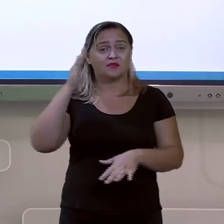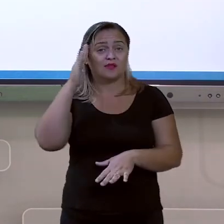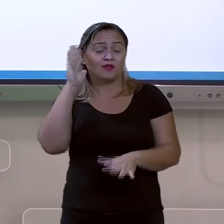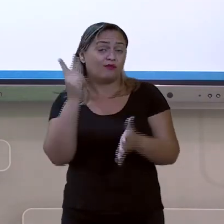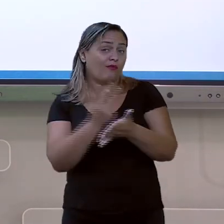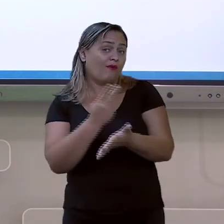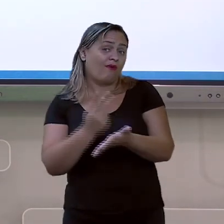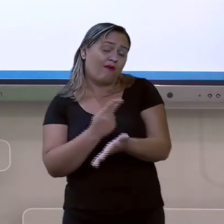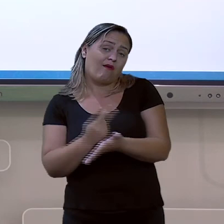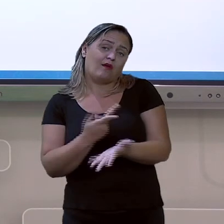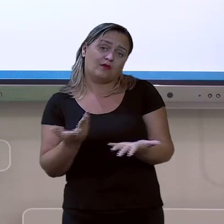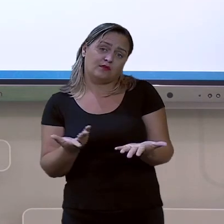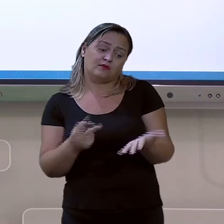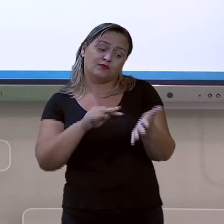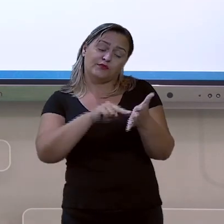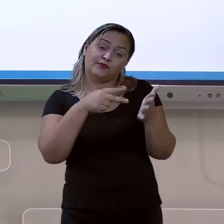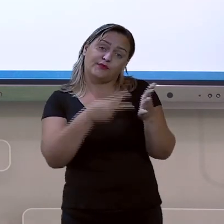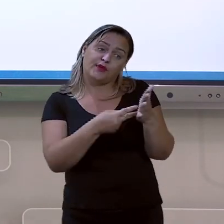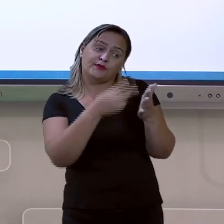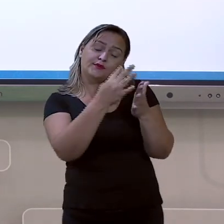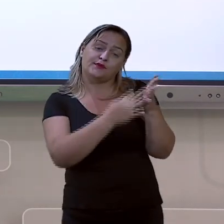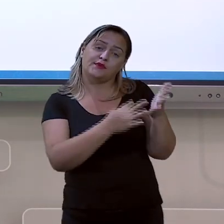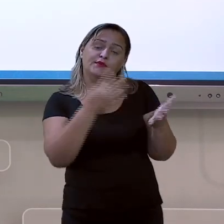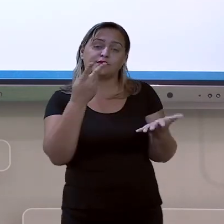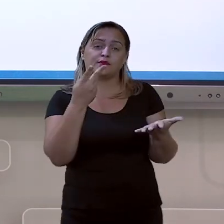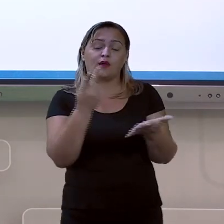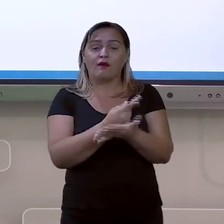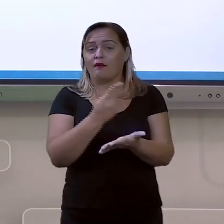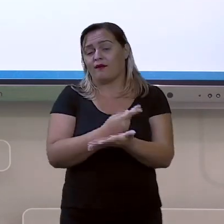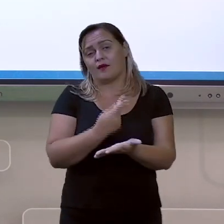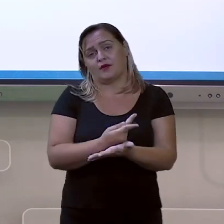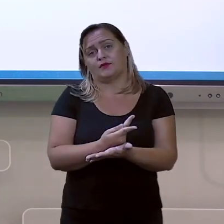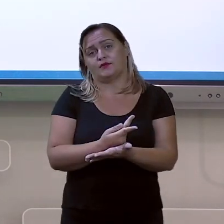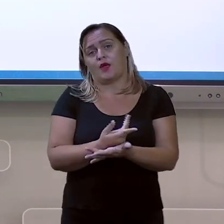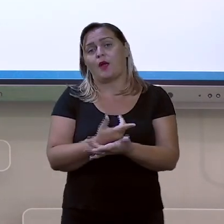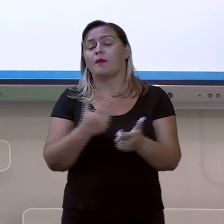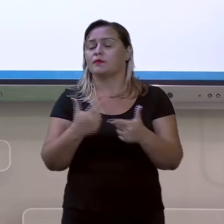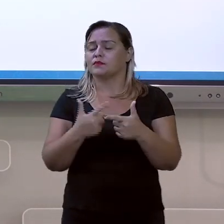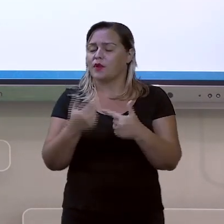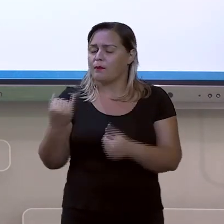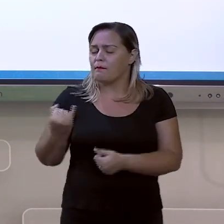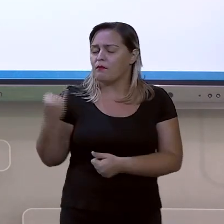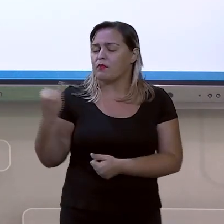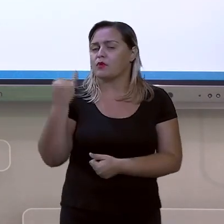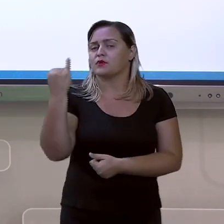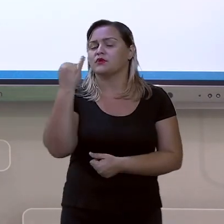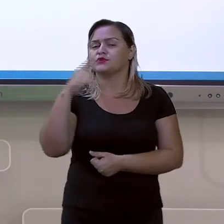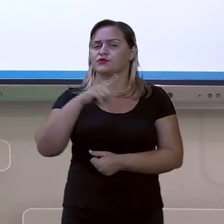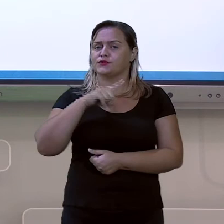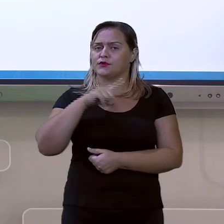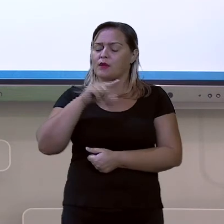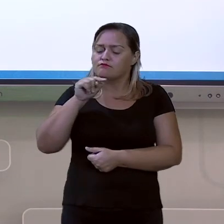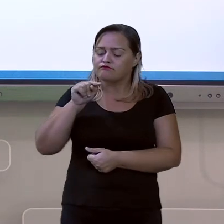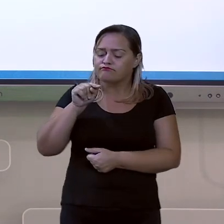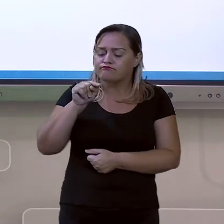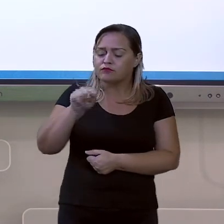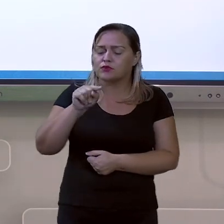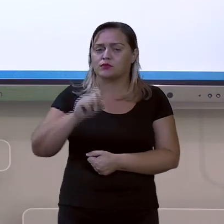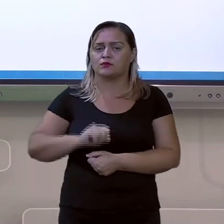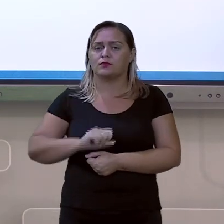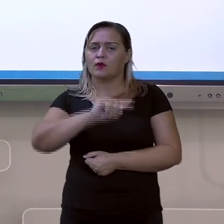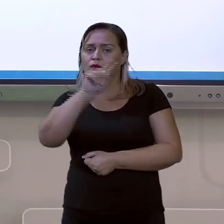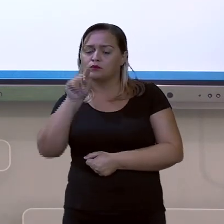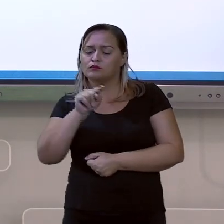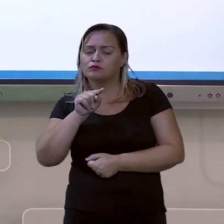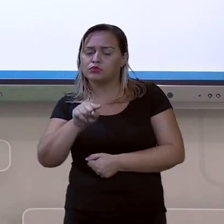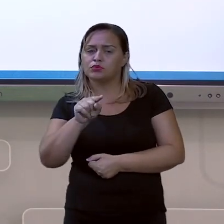Então, é de muita importância que o texto seja pontuado e pontuado de maneira